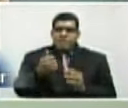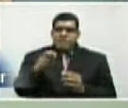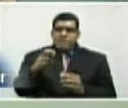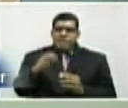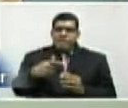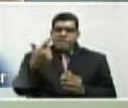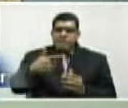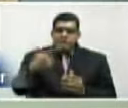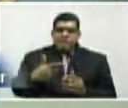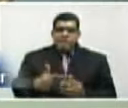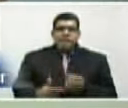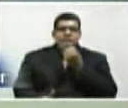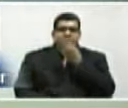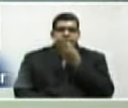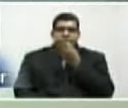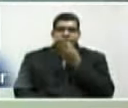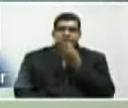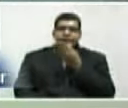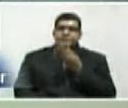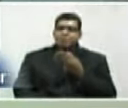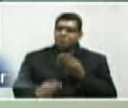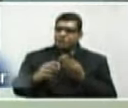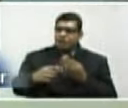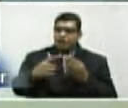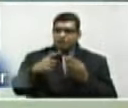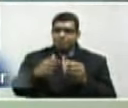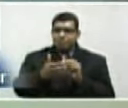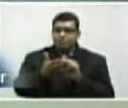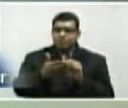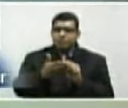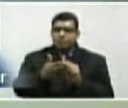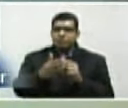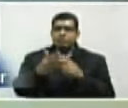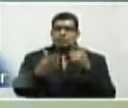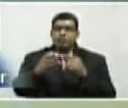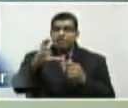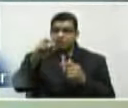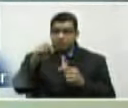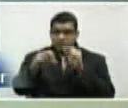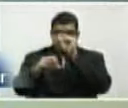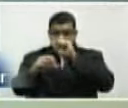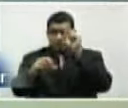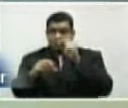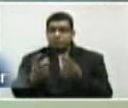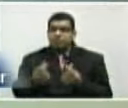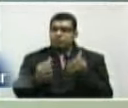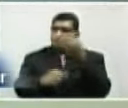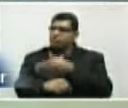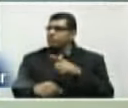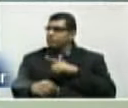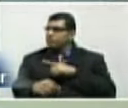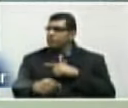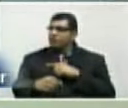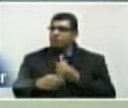2º. E no inciso 2 do parágrafo 2º estabelece que 50% desse recurso deve